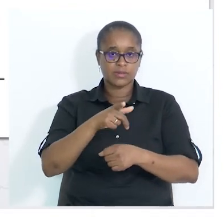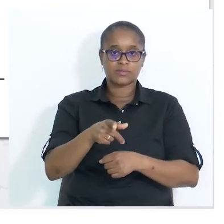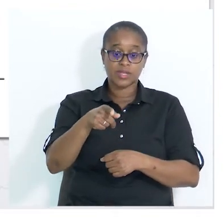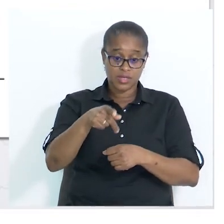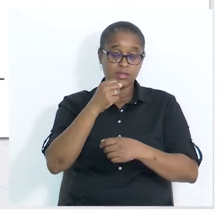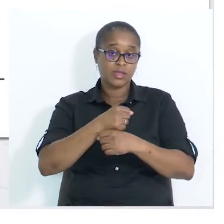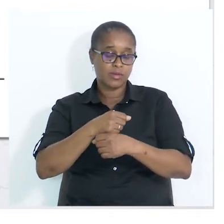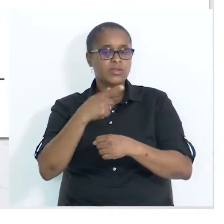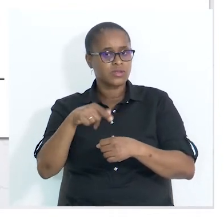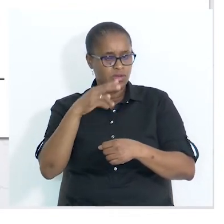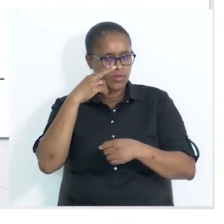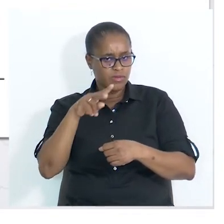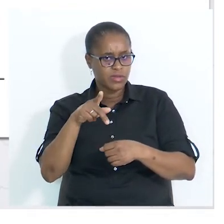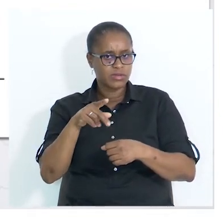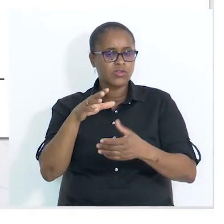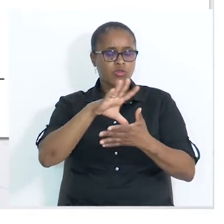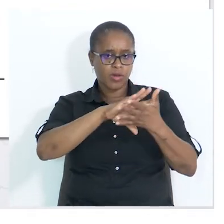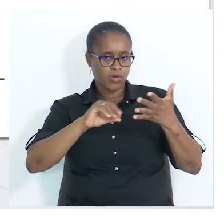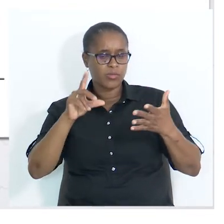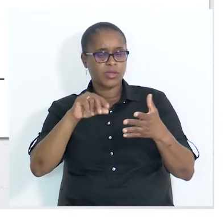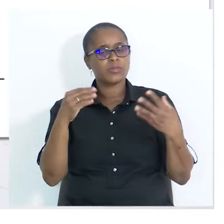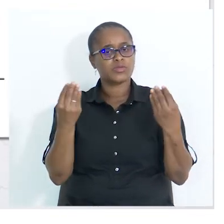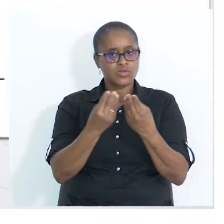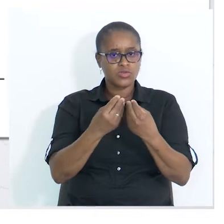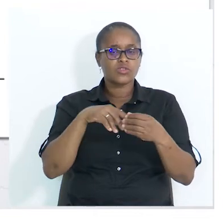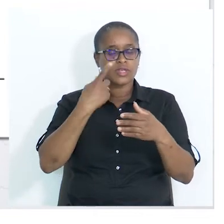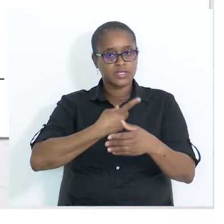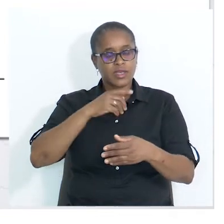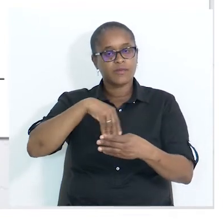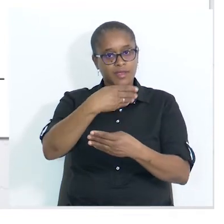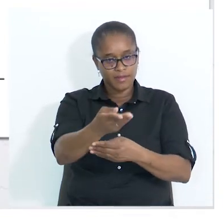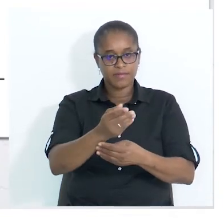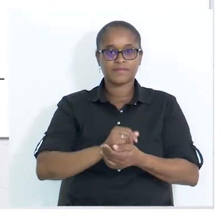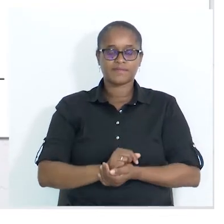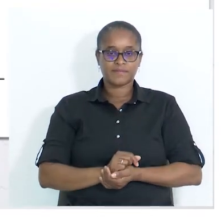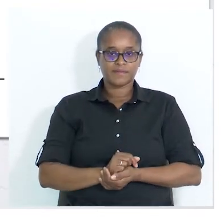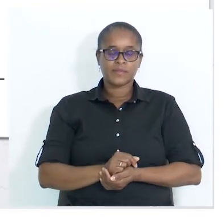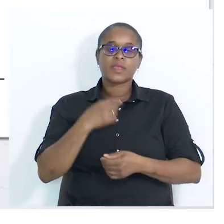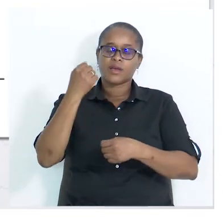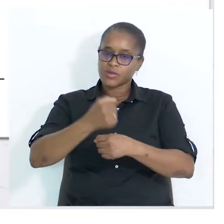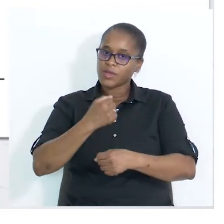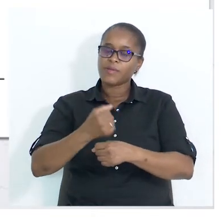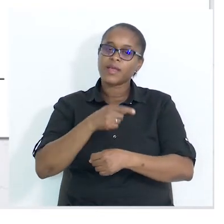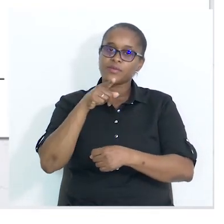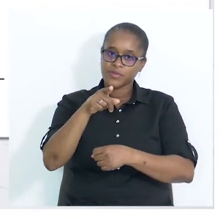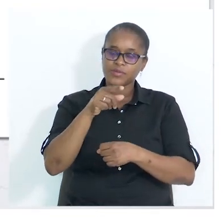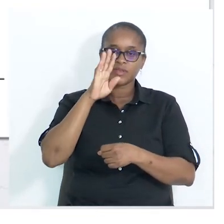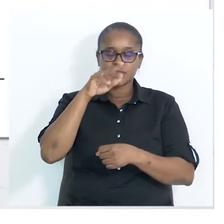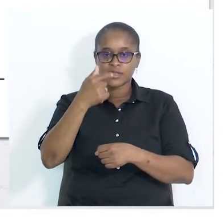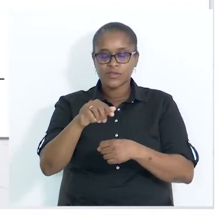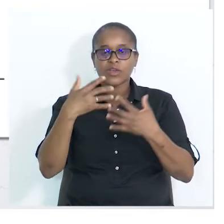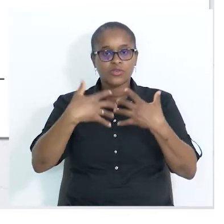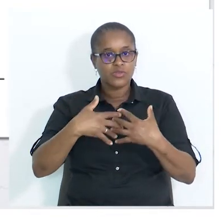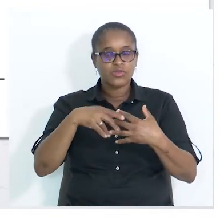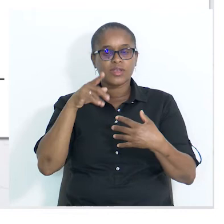exercícios estão acompanhados com uma ficha também que vai ser entregue e, ao exercitares, se tiveres